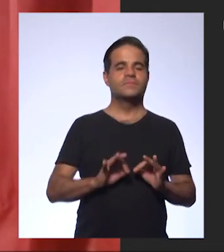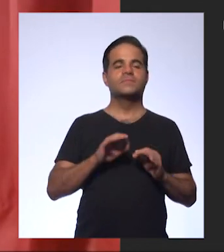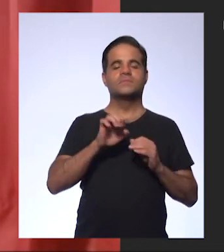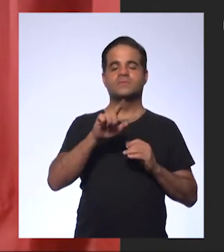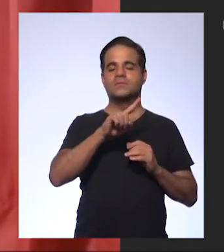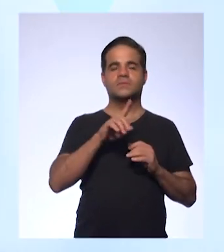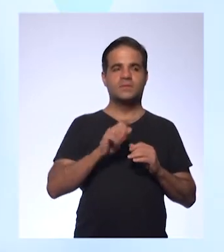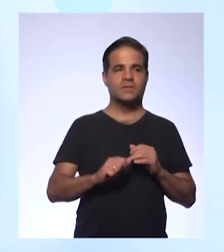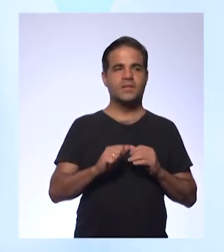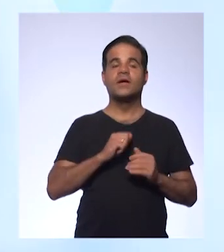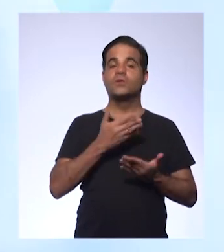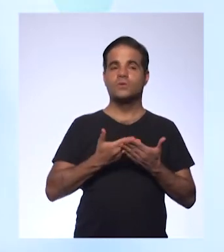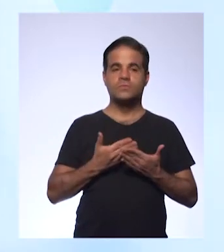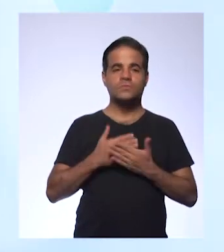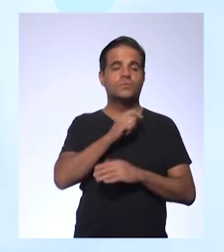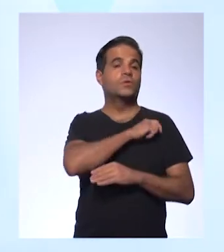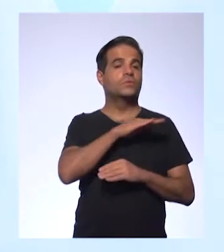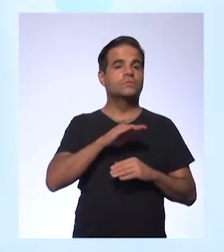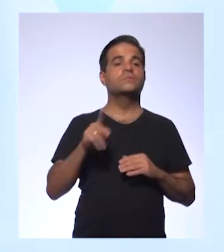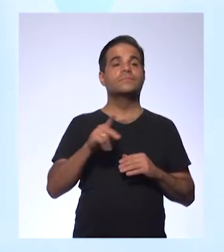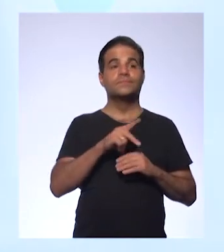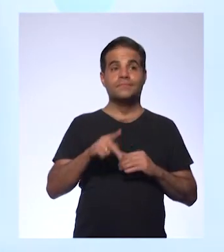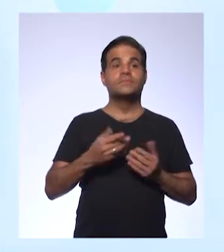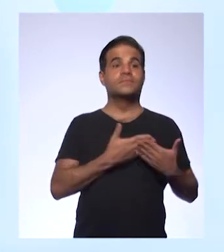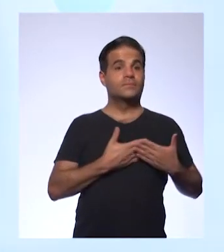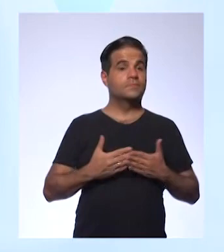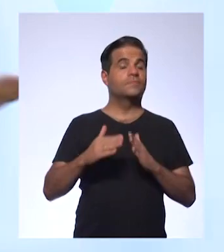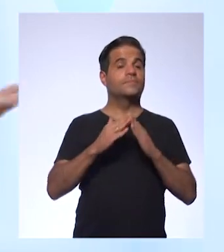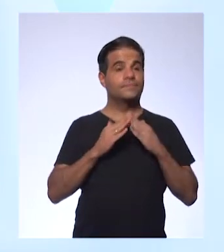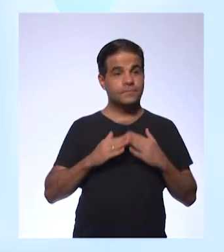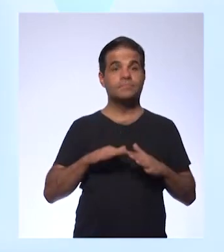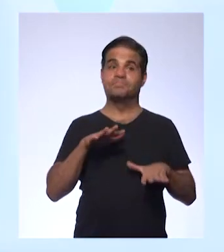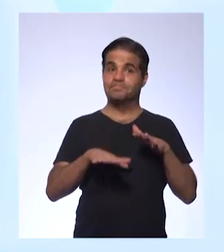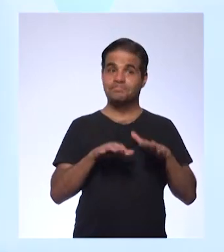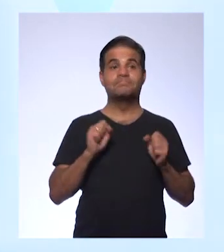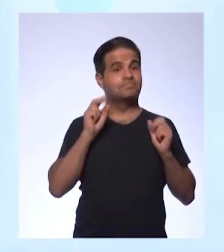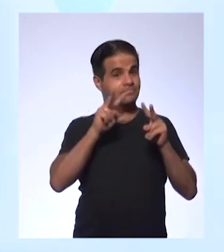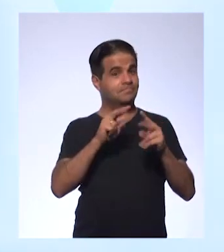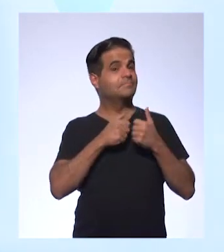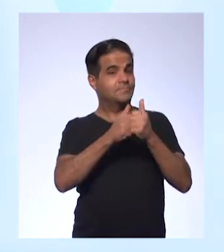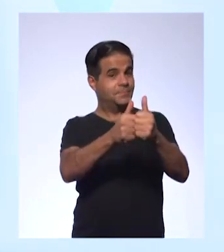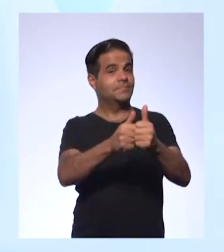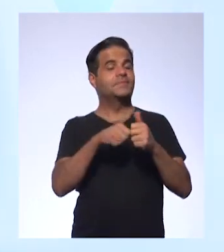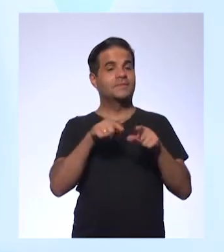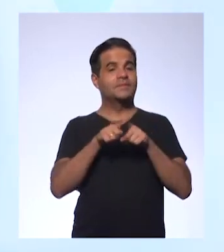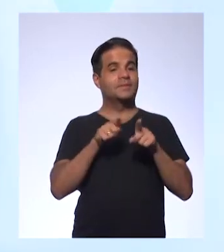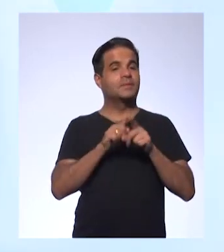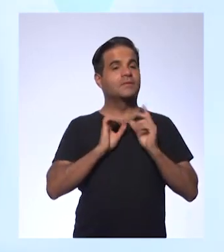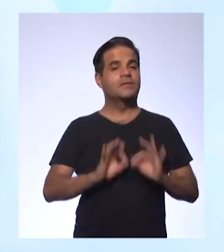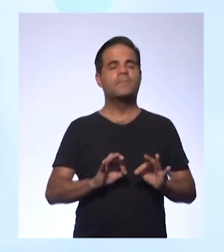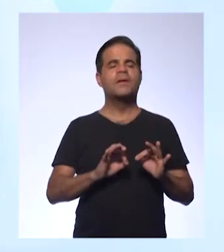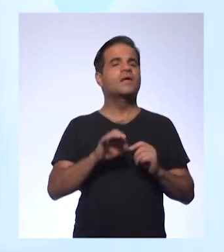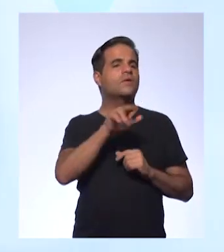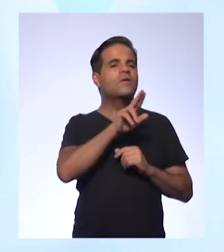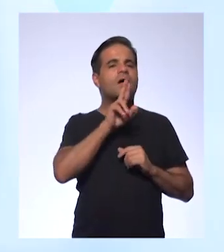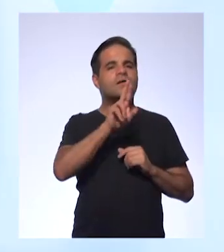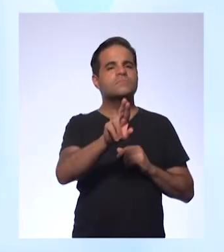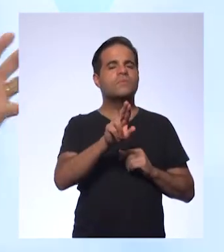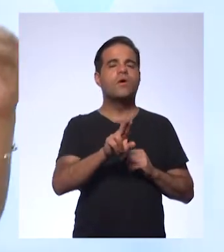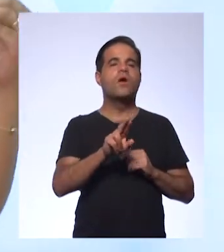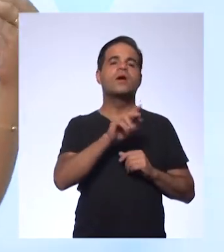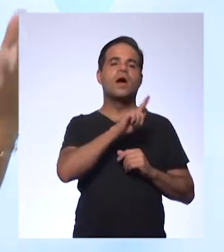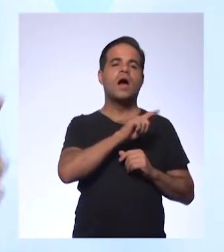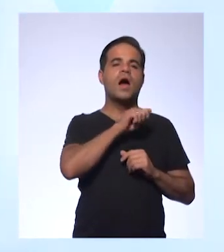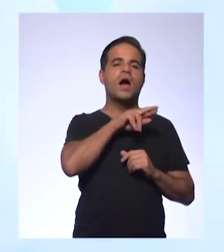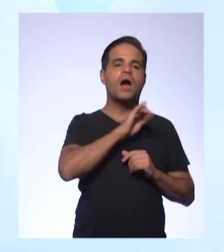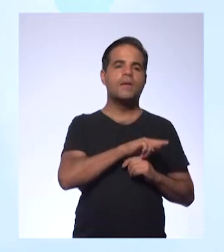um beijo a todos os alunos, os professores da escola, que provavelmente estão te acompanhando, né? Então, a resposta tanto do